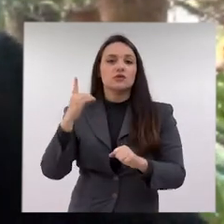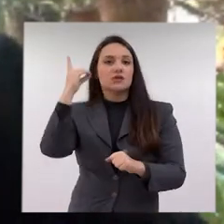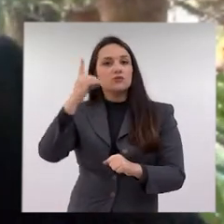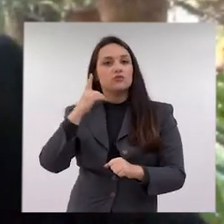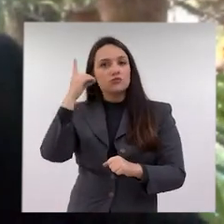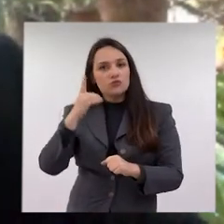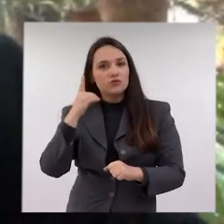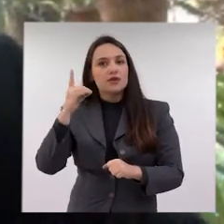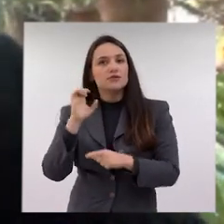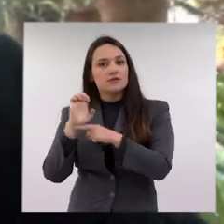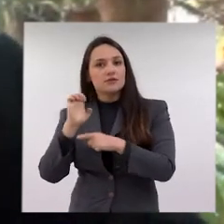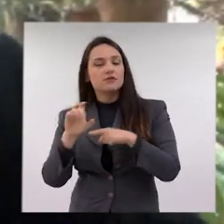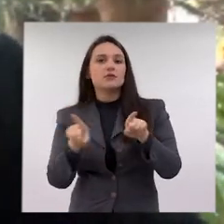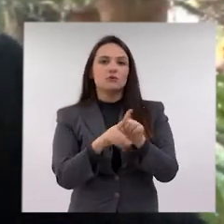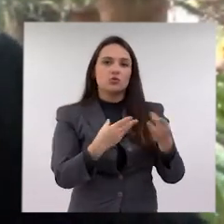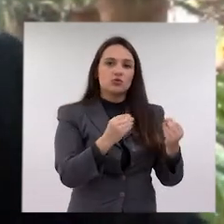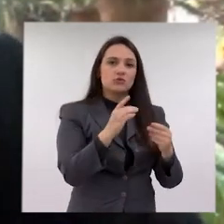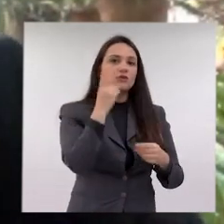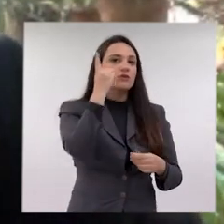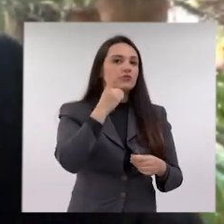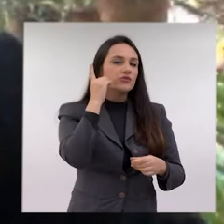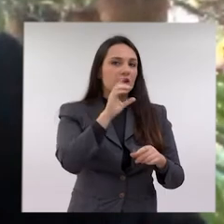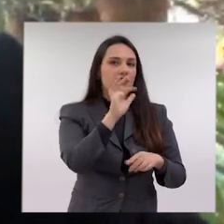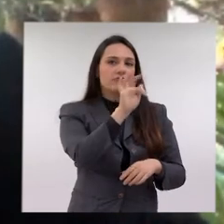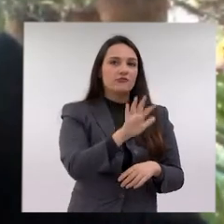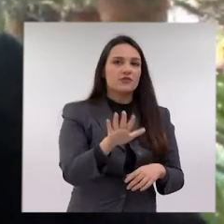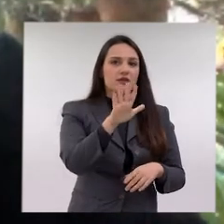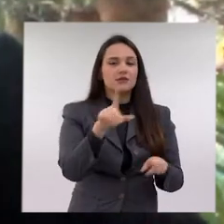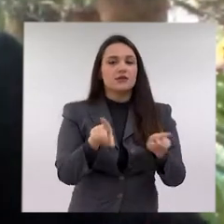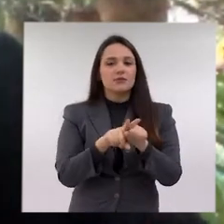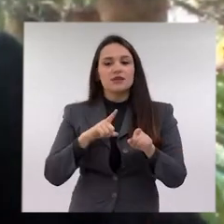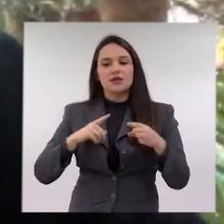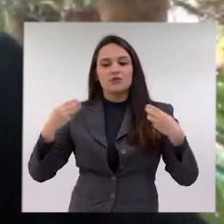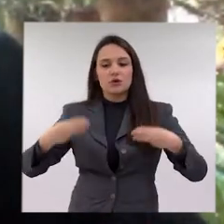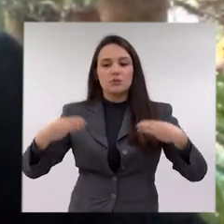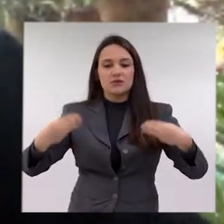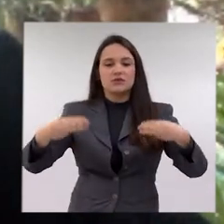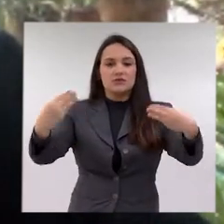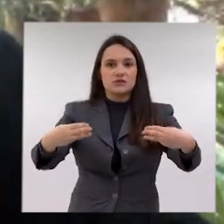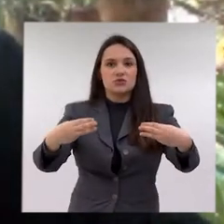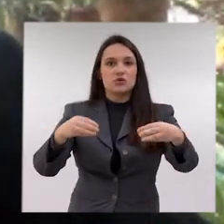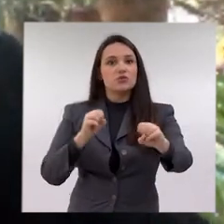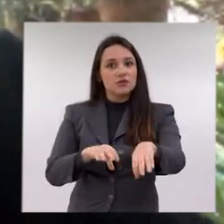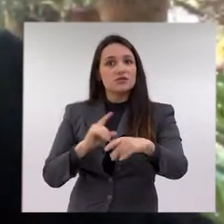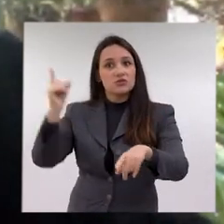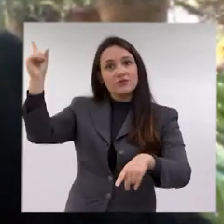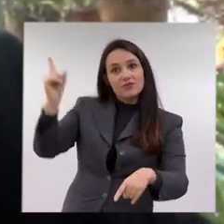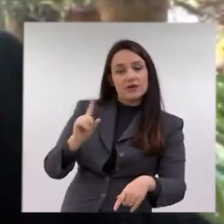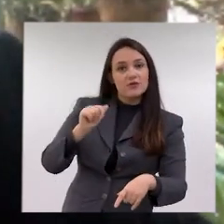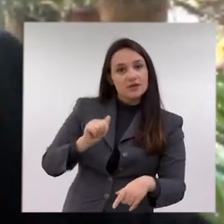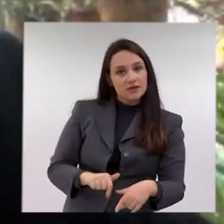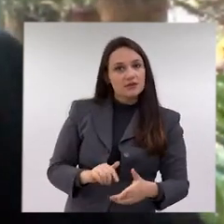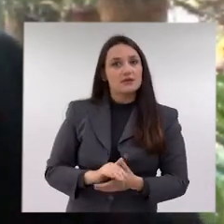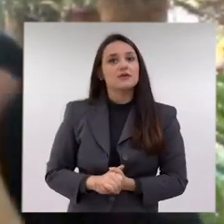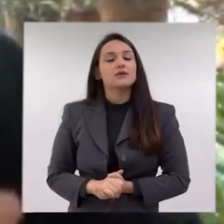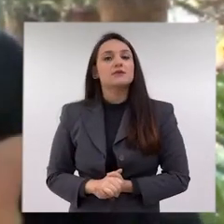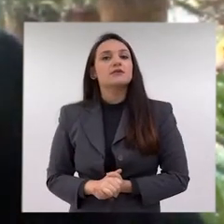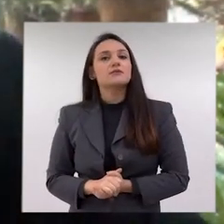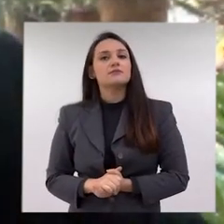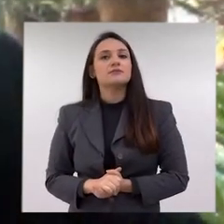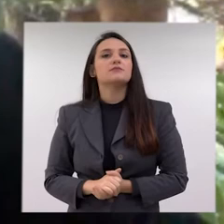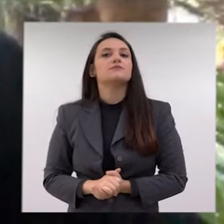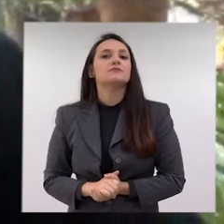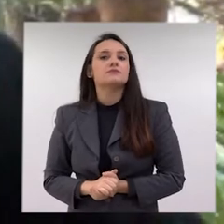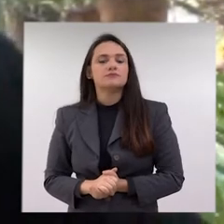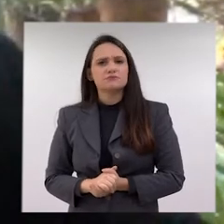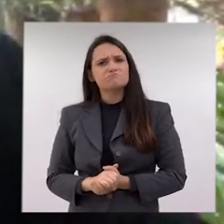estaduais, vários deputados federais, também com o ministro do Estado naquela época, que estava nessa cerimônia de solenidade. E também naquele